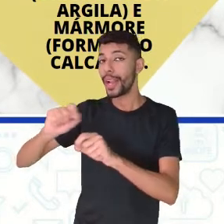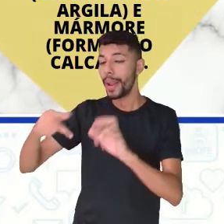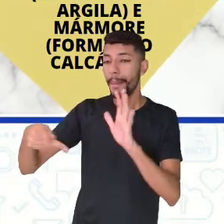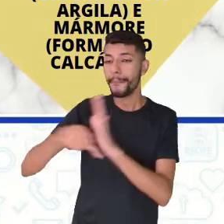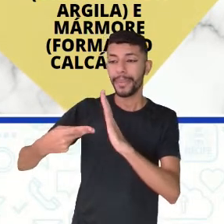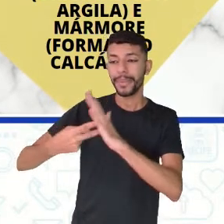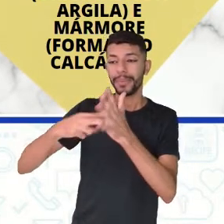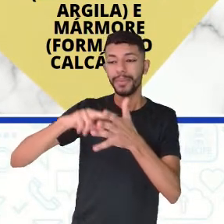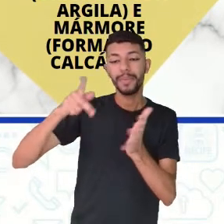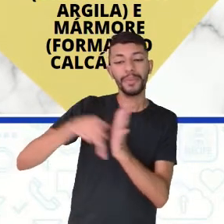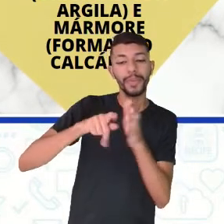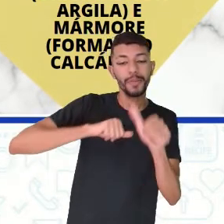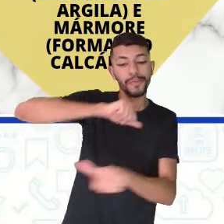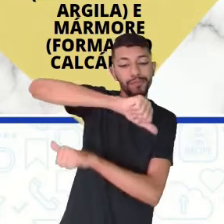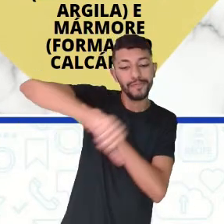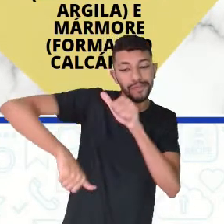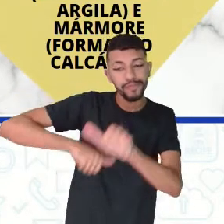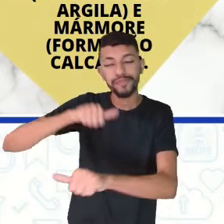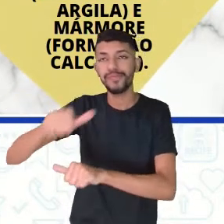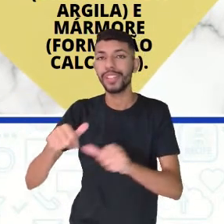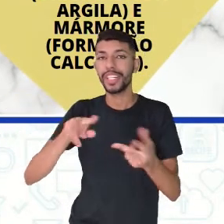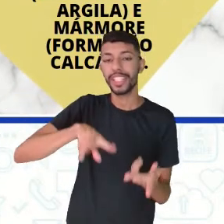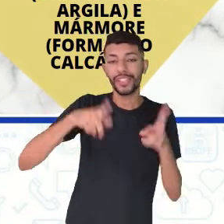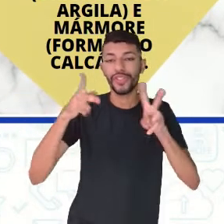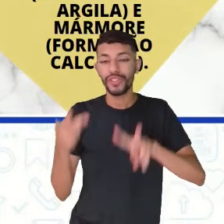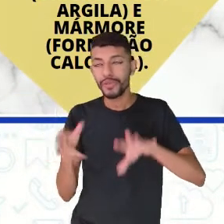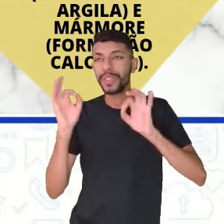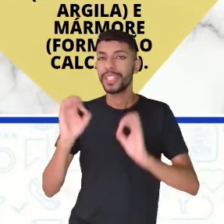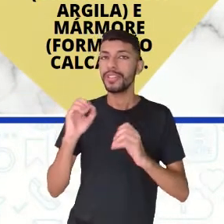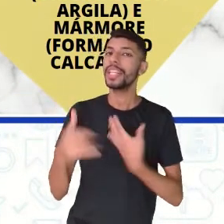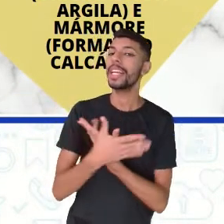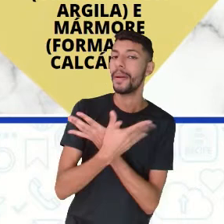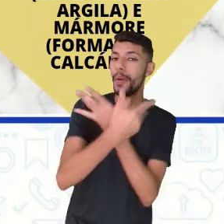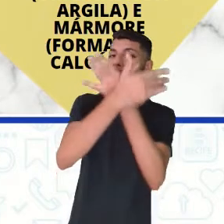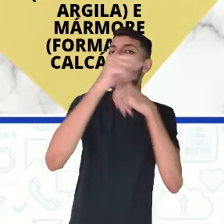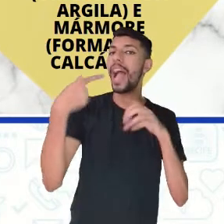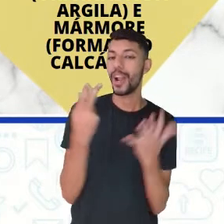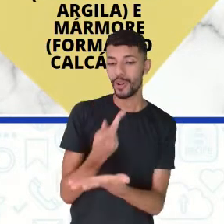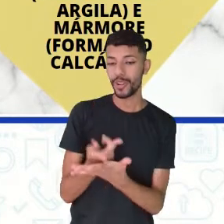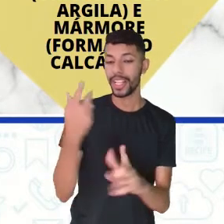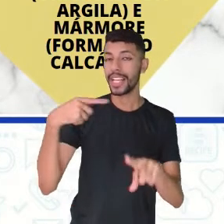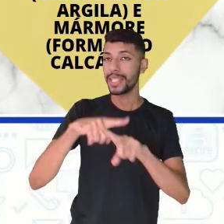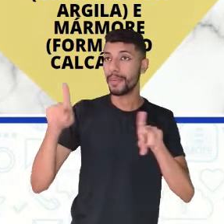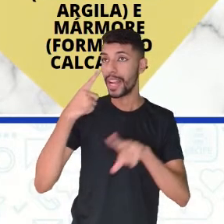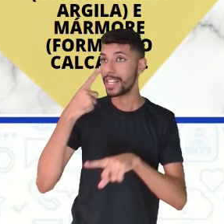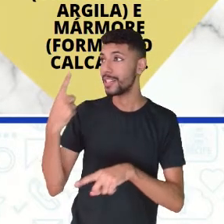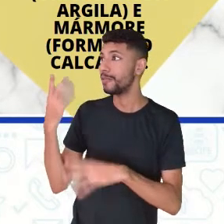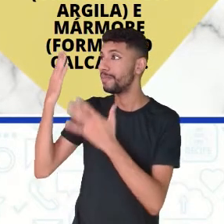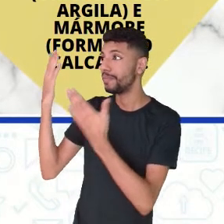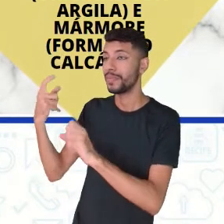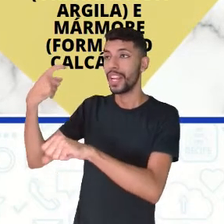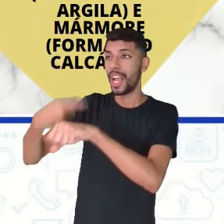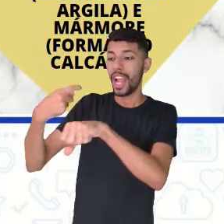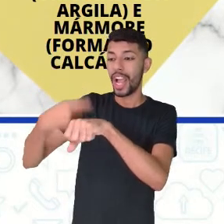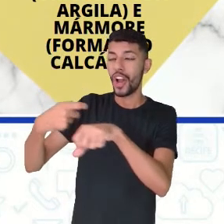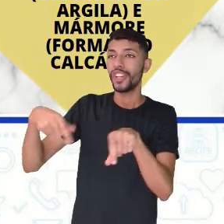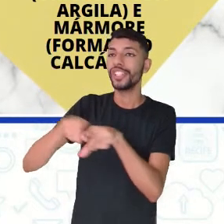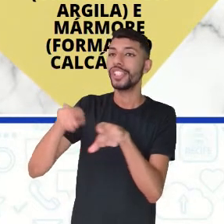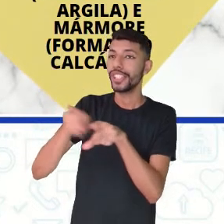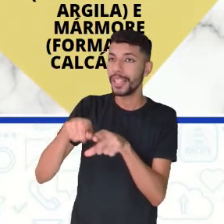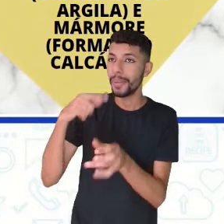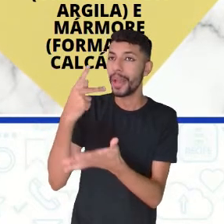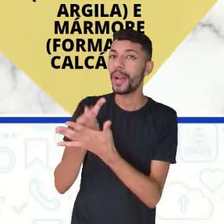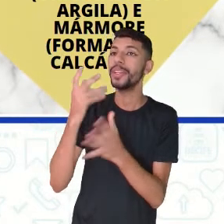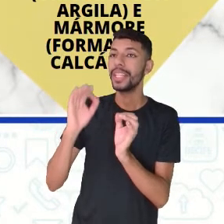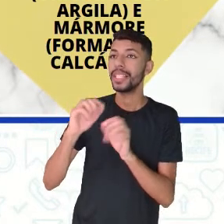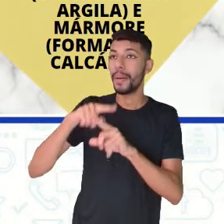da borboleta, ela sofre, e aqui a gente vai ver também nas rochas. Mas para as rochas, elas recebem o nome de metamórficas.